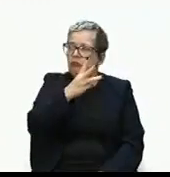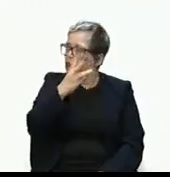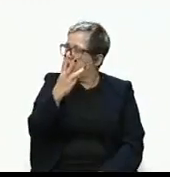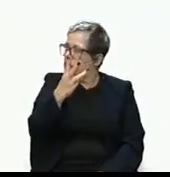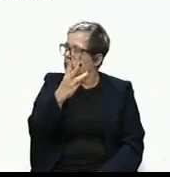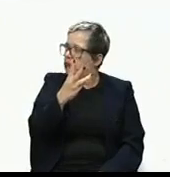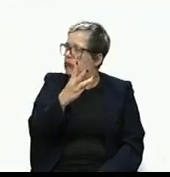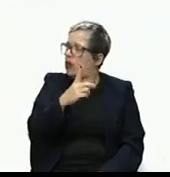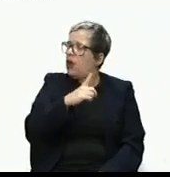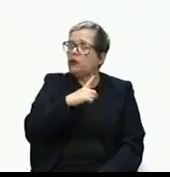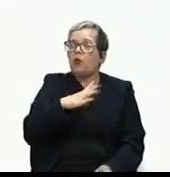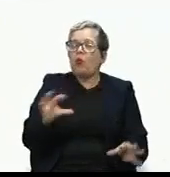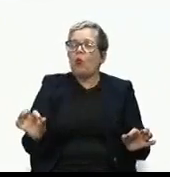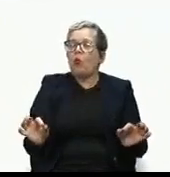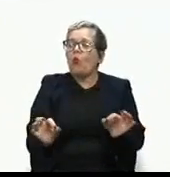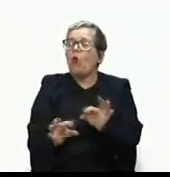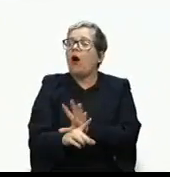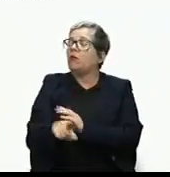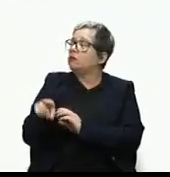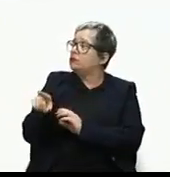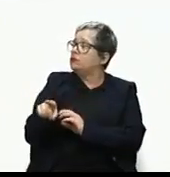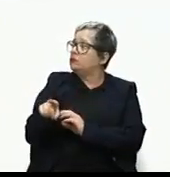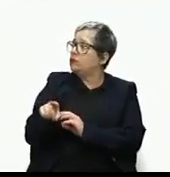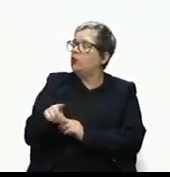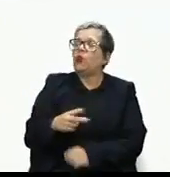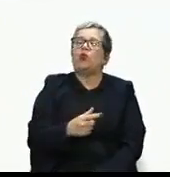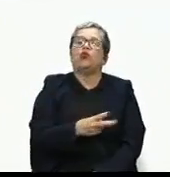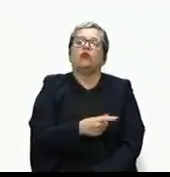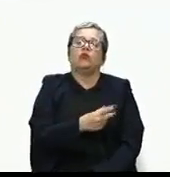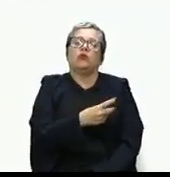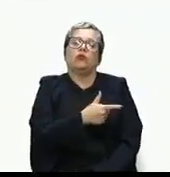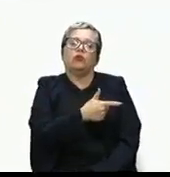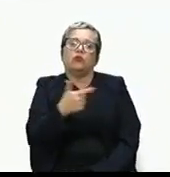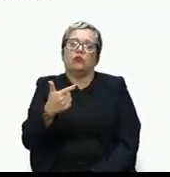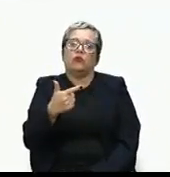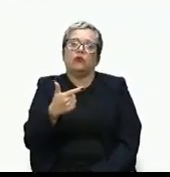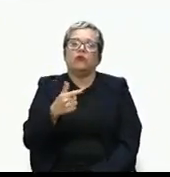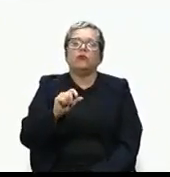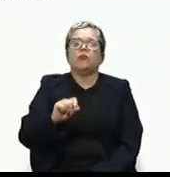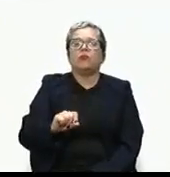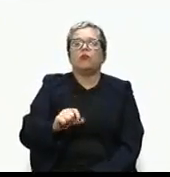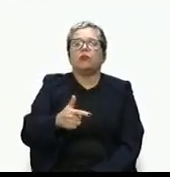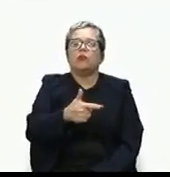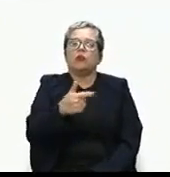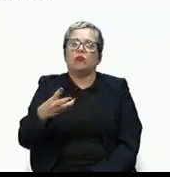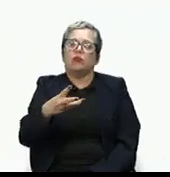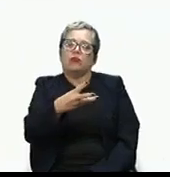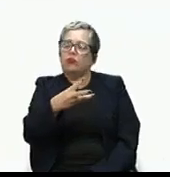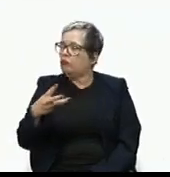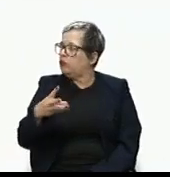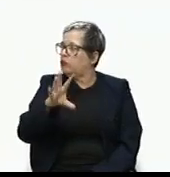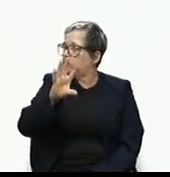3, então nós vamos ter o valor desse faturamento, que é de quanto?